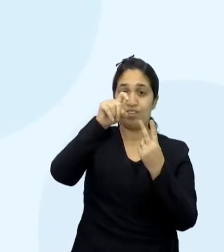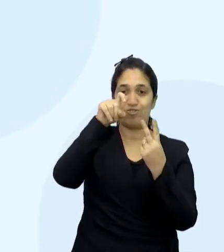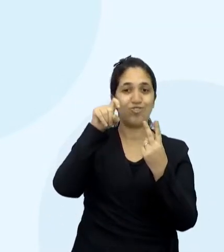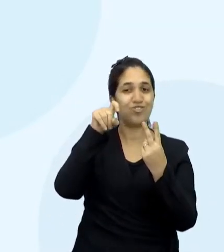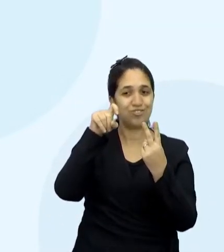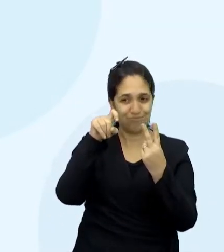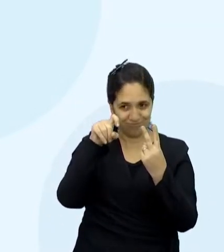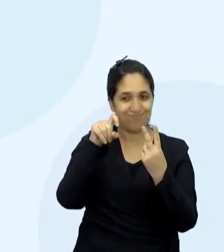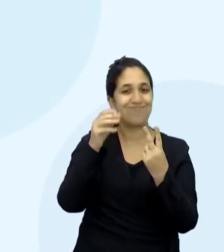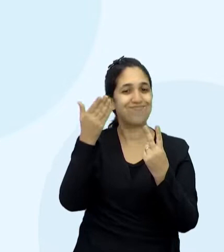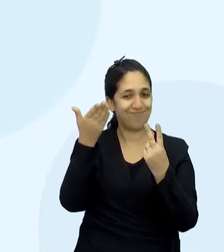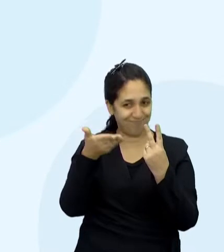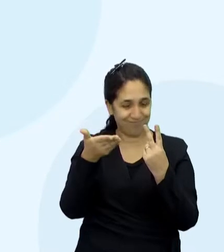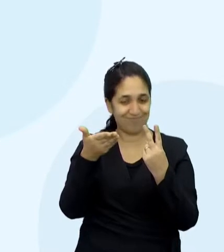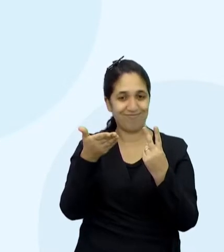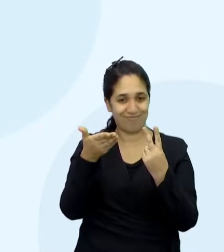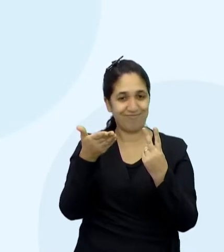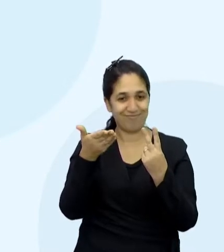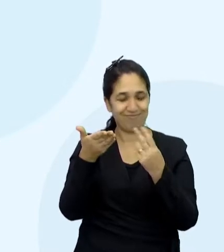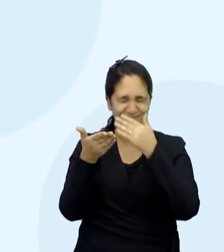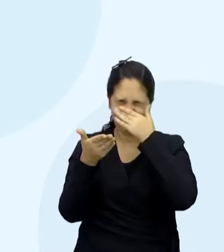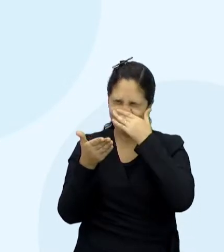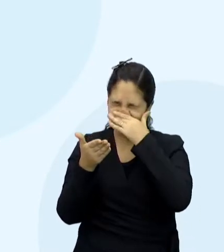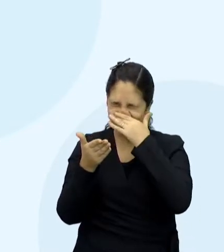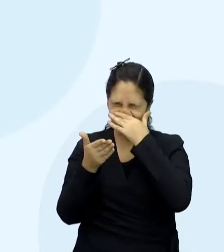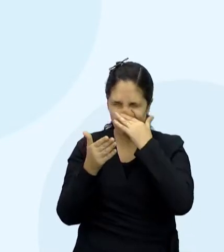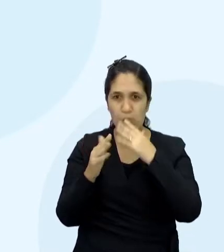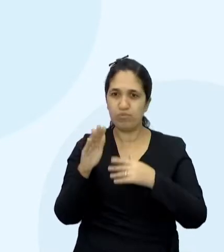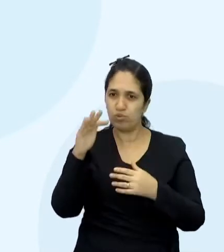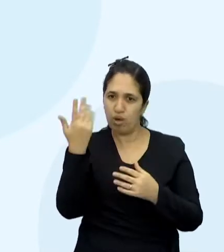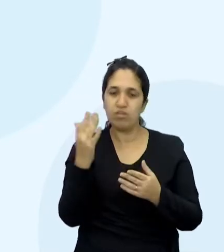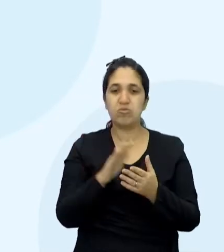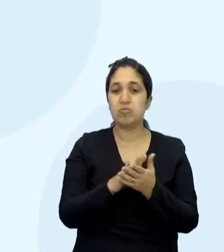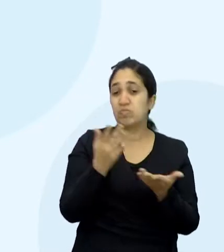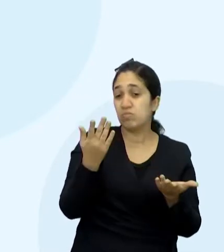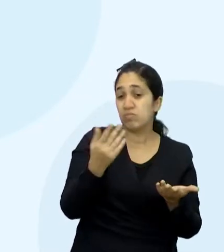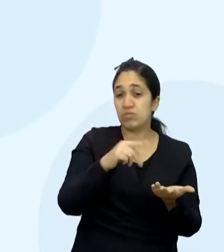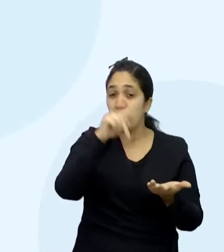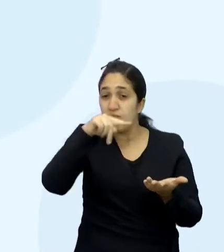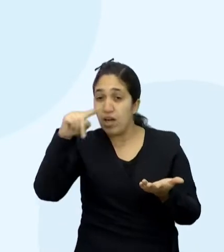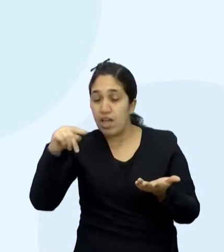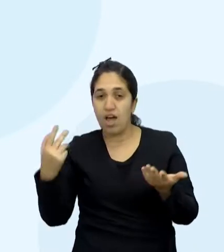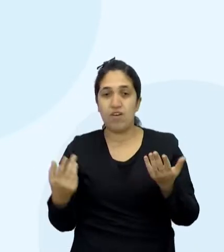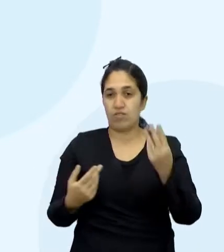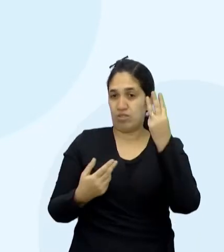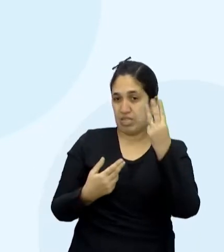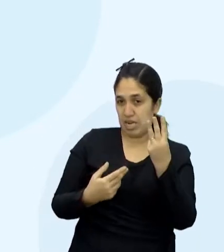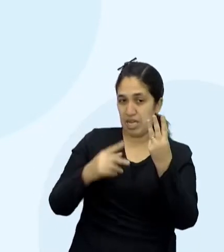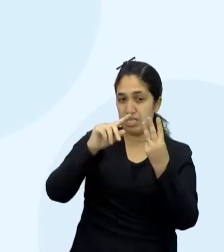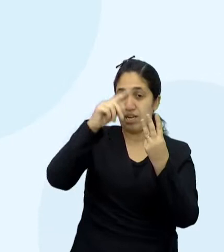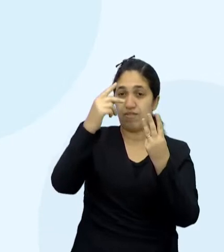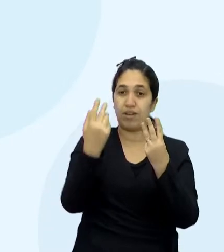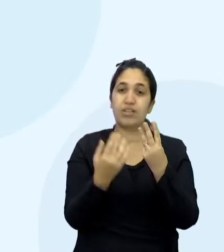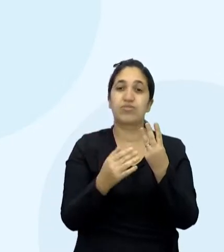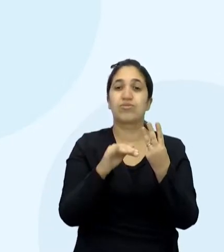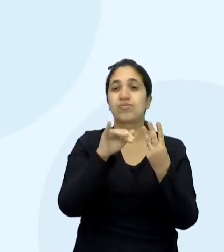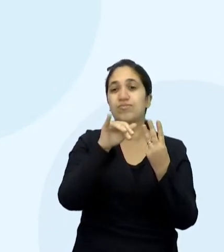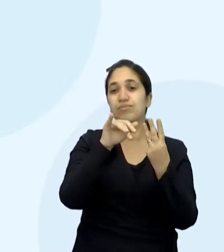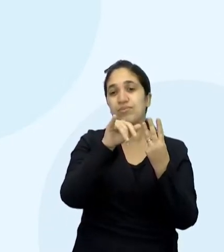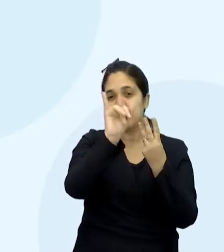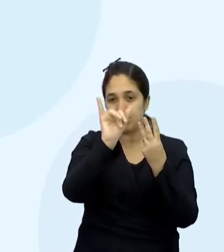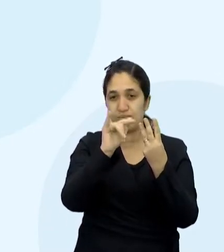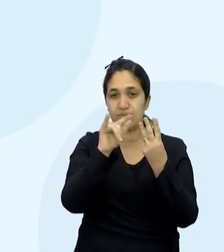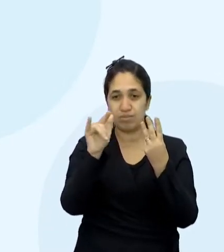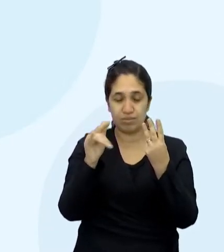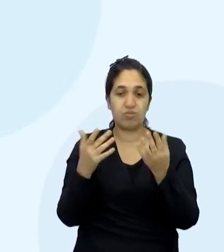tipo de exponencial, tá certo? Então, quando a variável, né, 3 elevado a y, né, quando a variável é